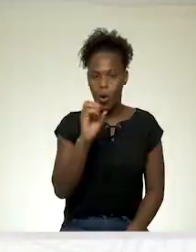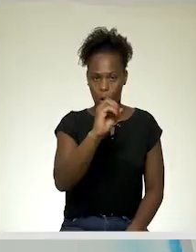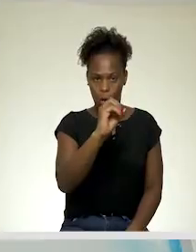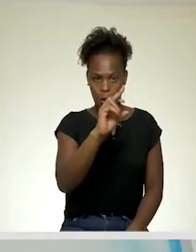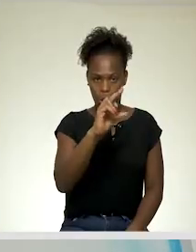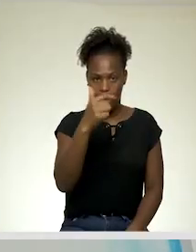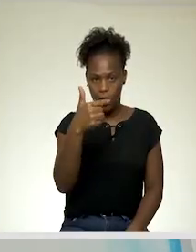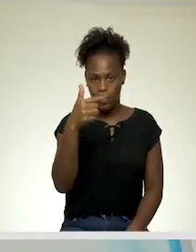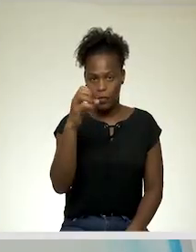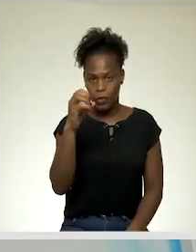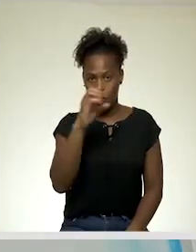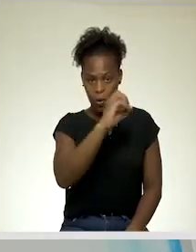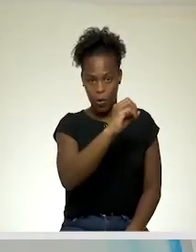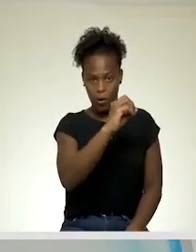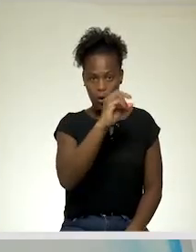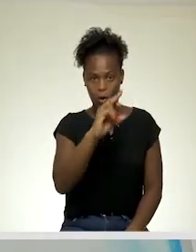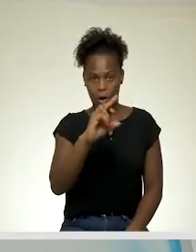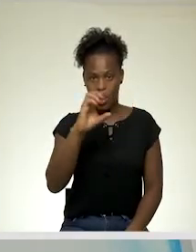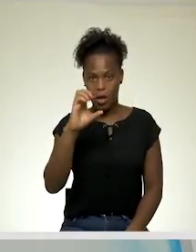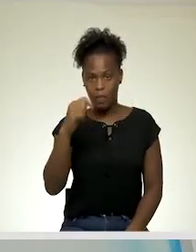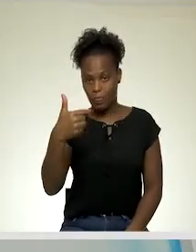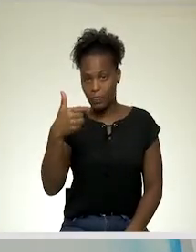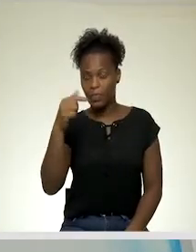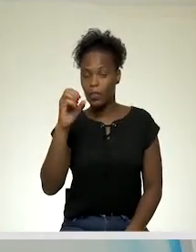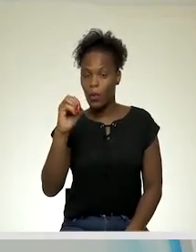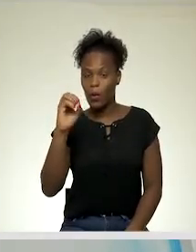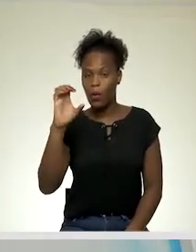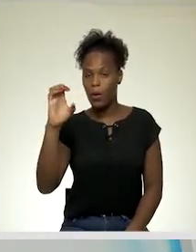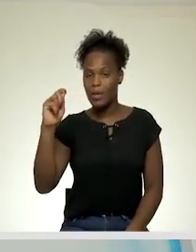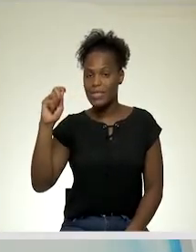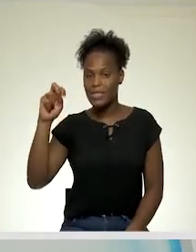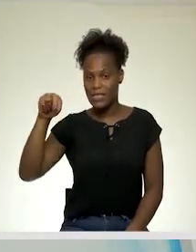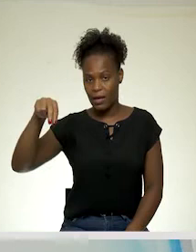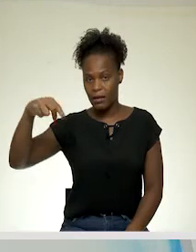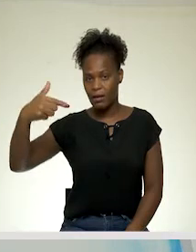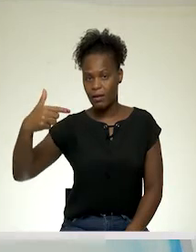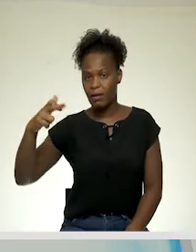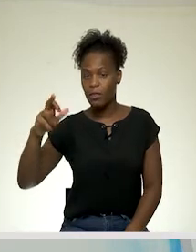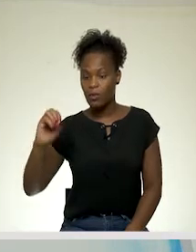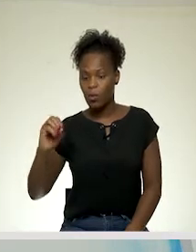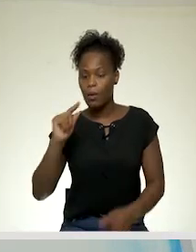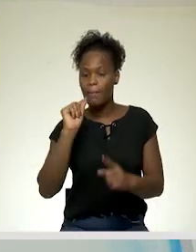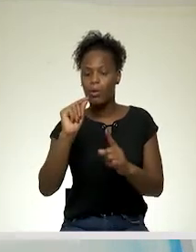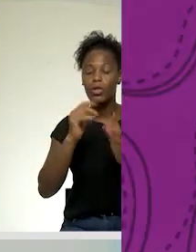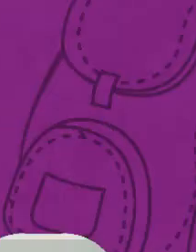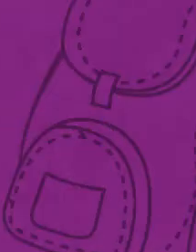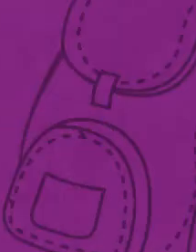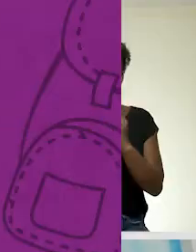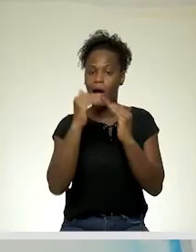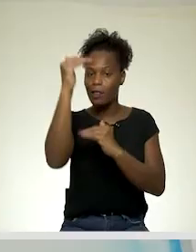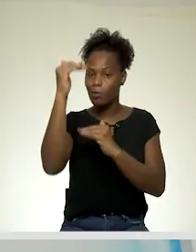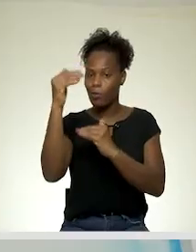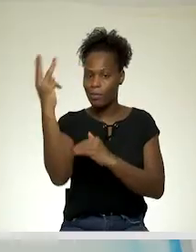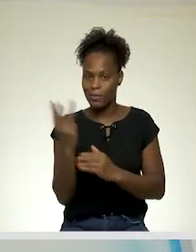Ortocentro. Ortocentro é o ponto da interseção daquelas 3 alturas.